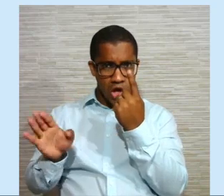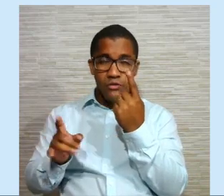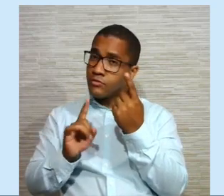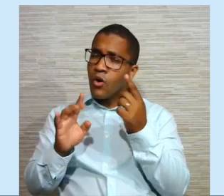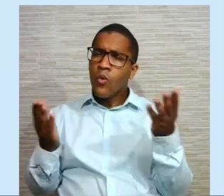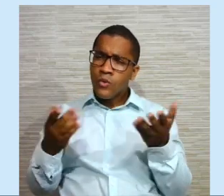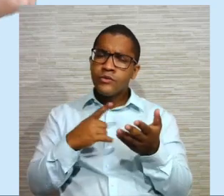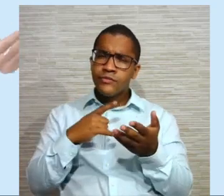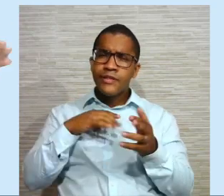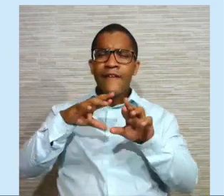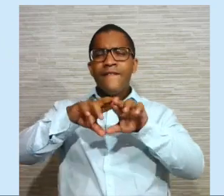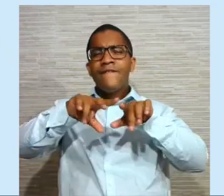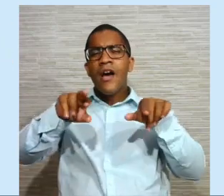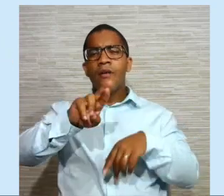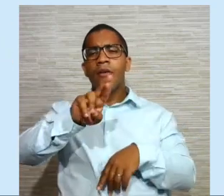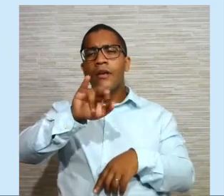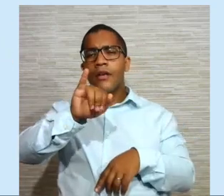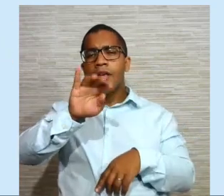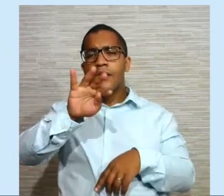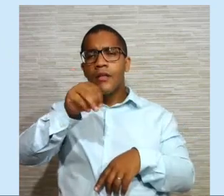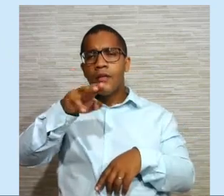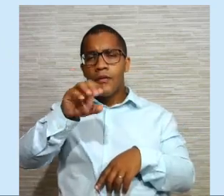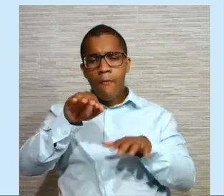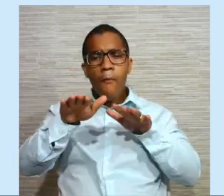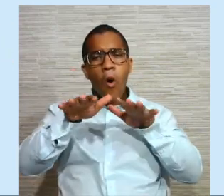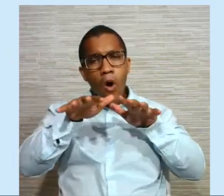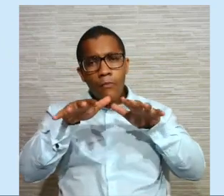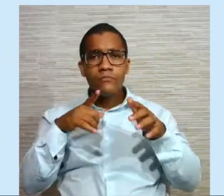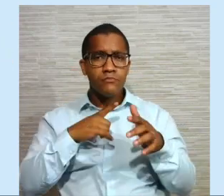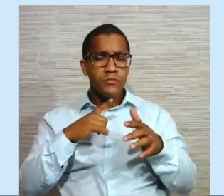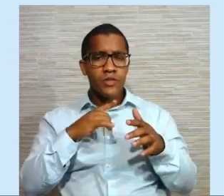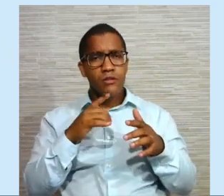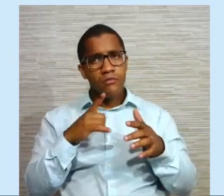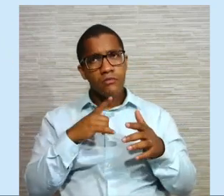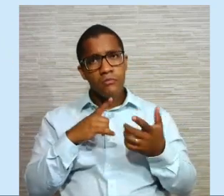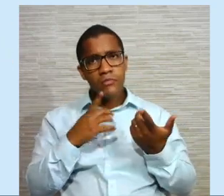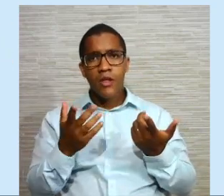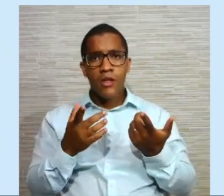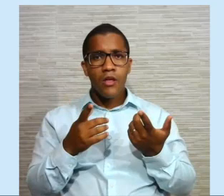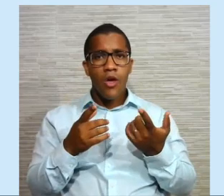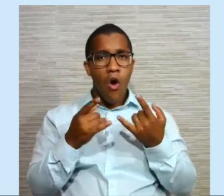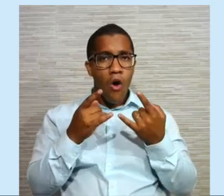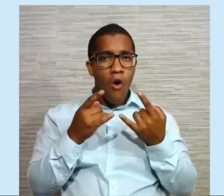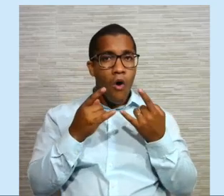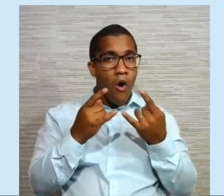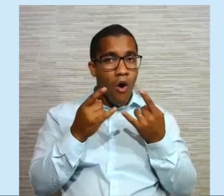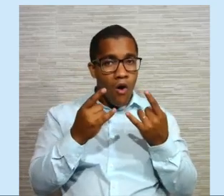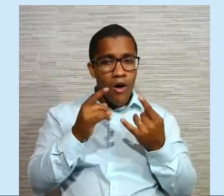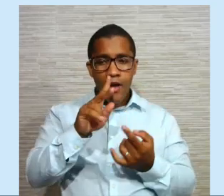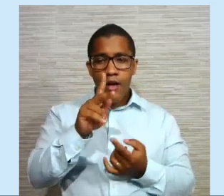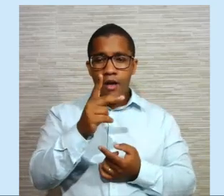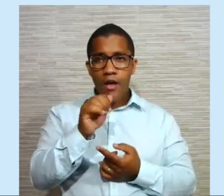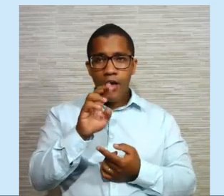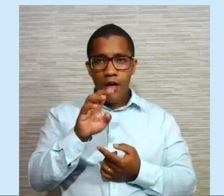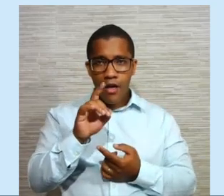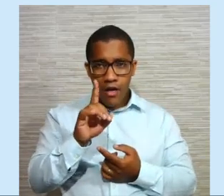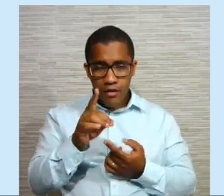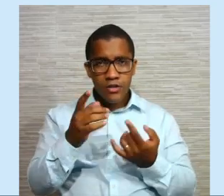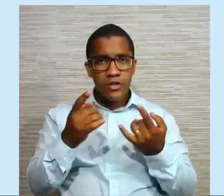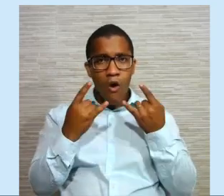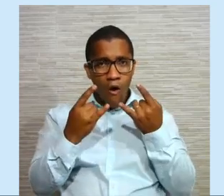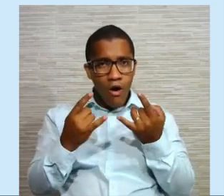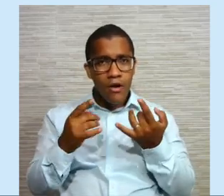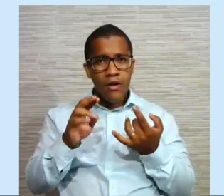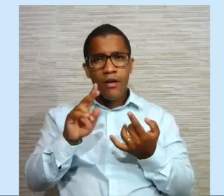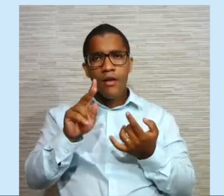tem vários ritmos do rock, assim, definições do rock. Temos o rock, o hard rock, o heavy metal,